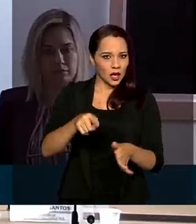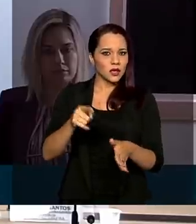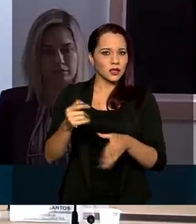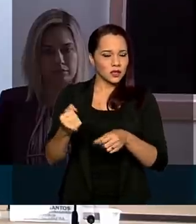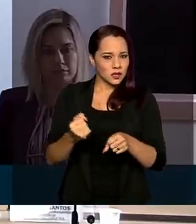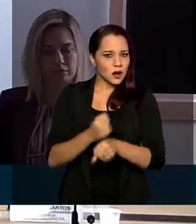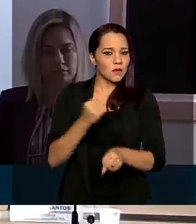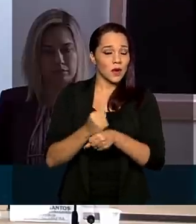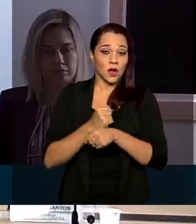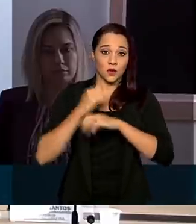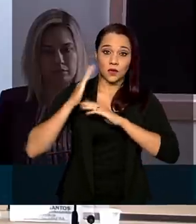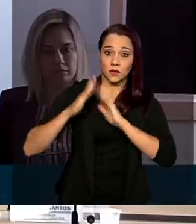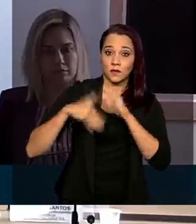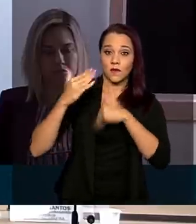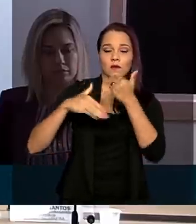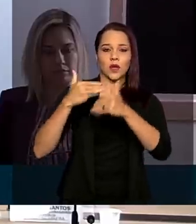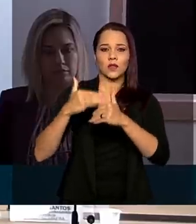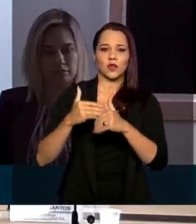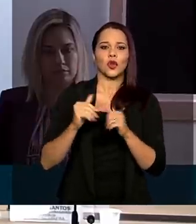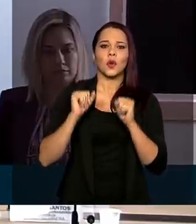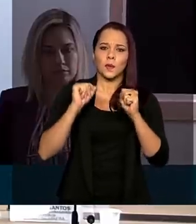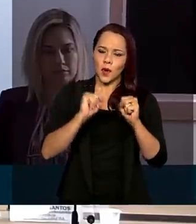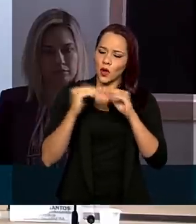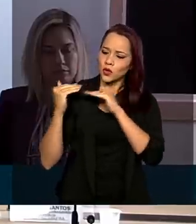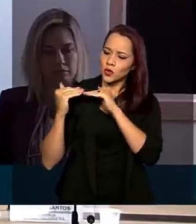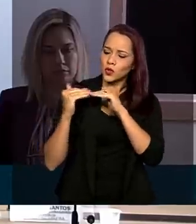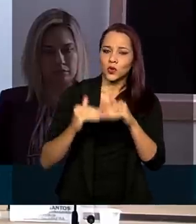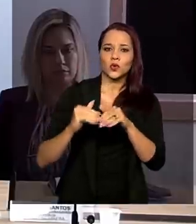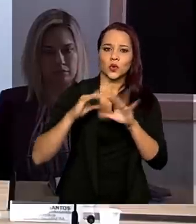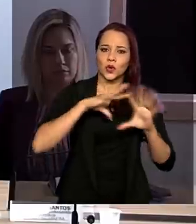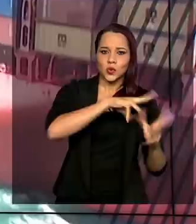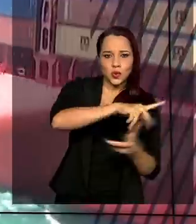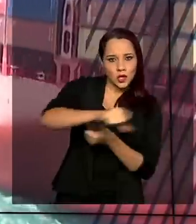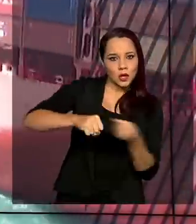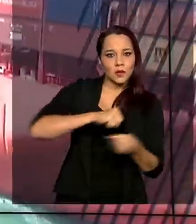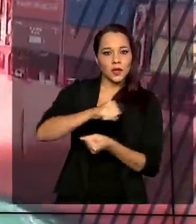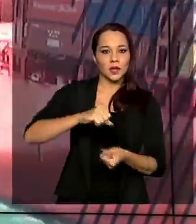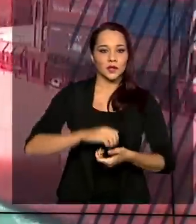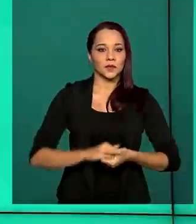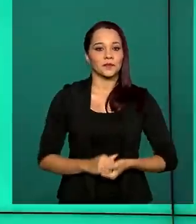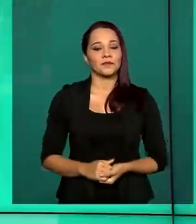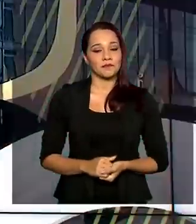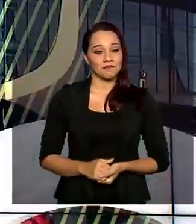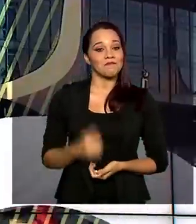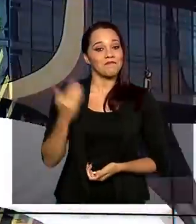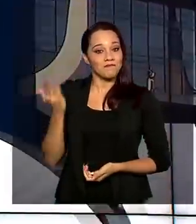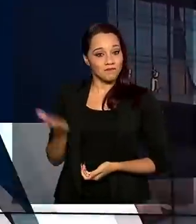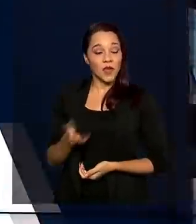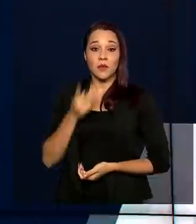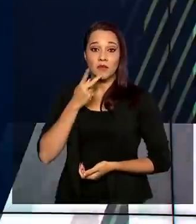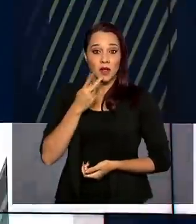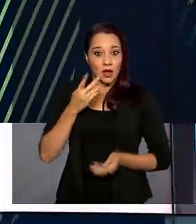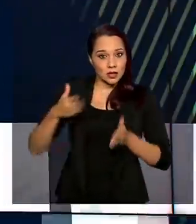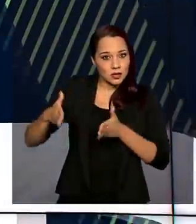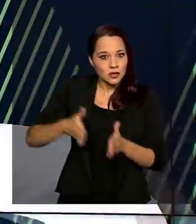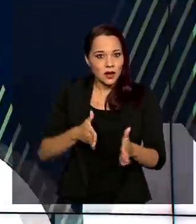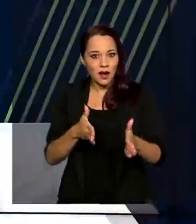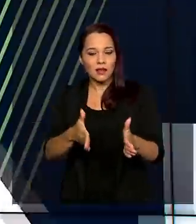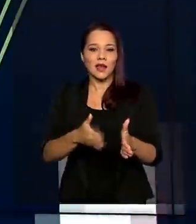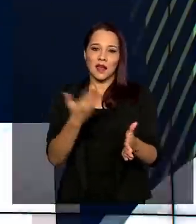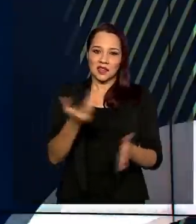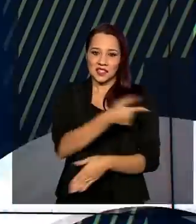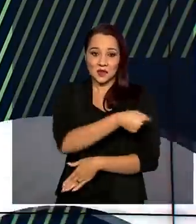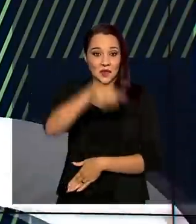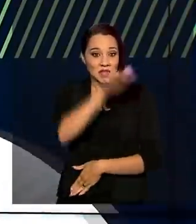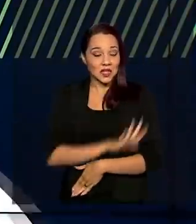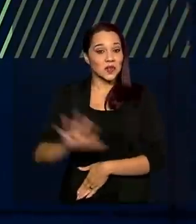que o desenvolvimento pode coexistir com a sustentabilidade. E por falar em estradas, estamos na